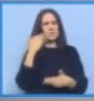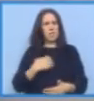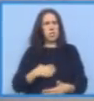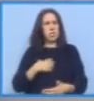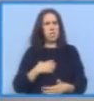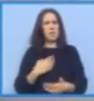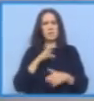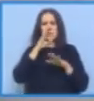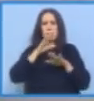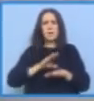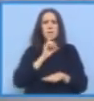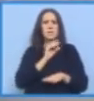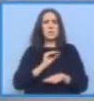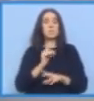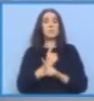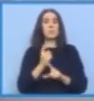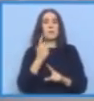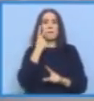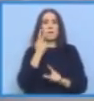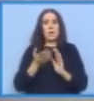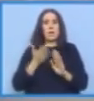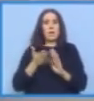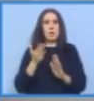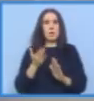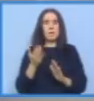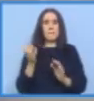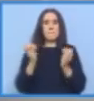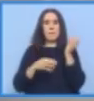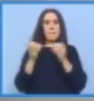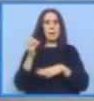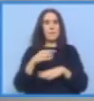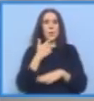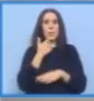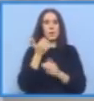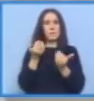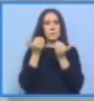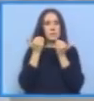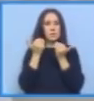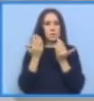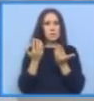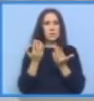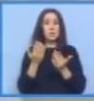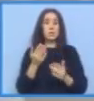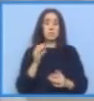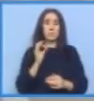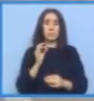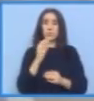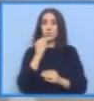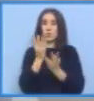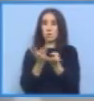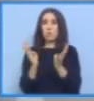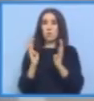O parar, o silêncio, porque vivemos de tal forma acelerados e bombardeados com tanta mensagem, e particularmente os jovens